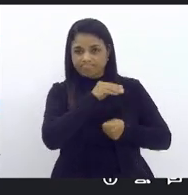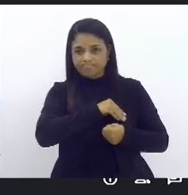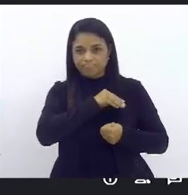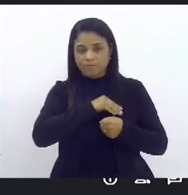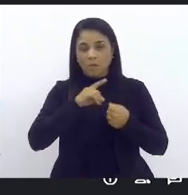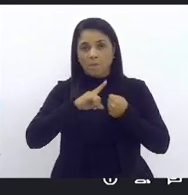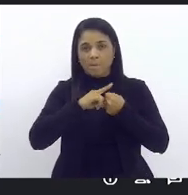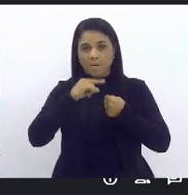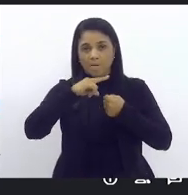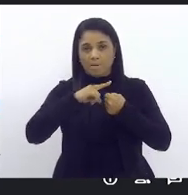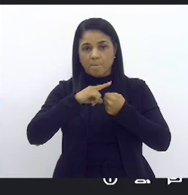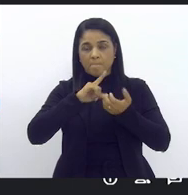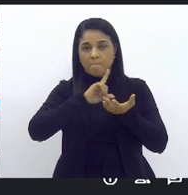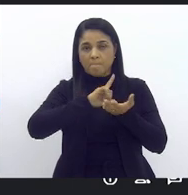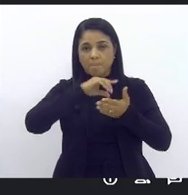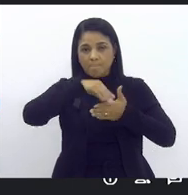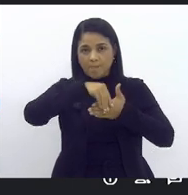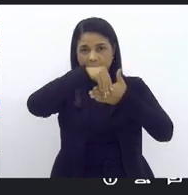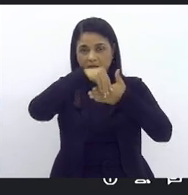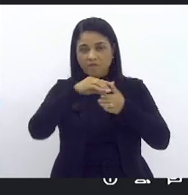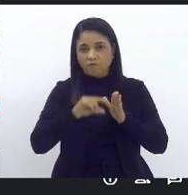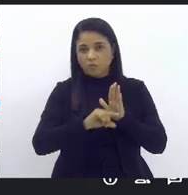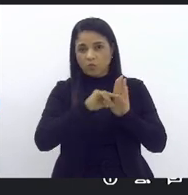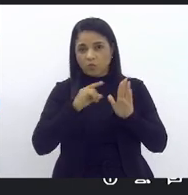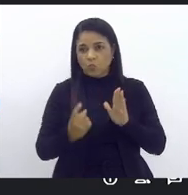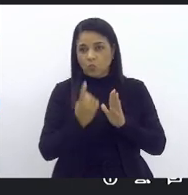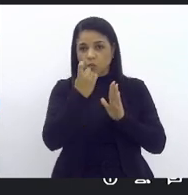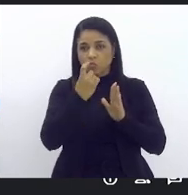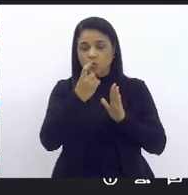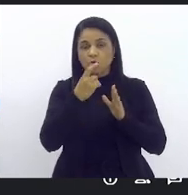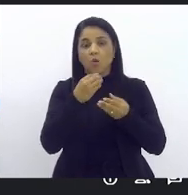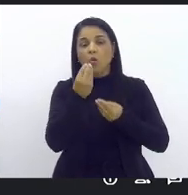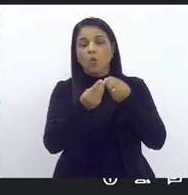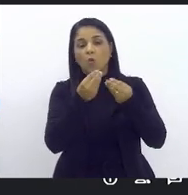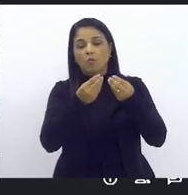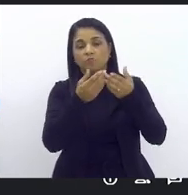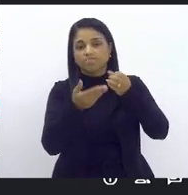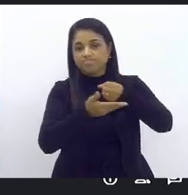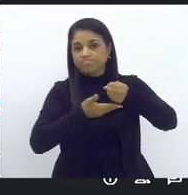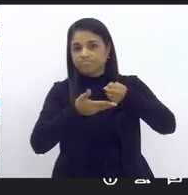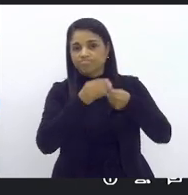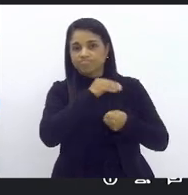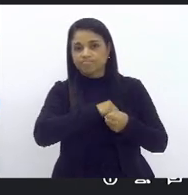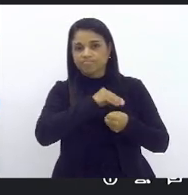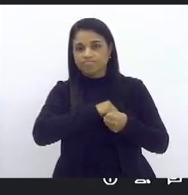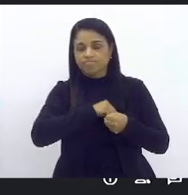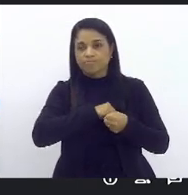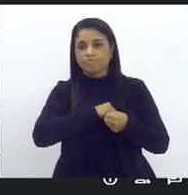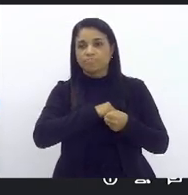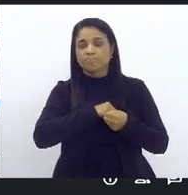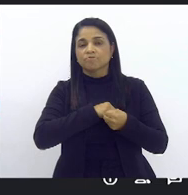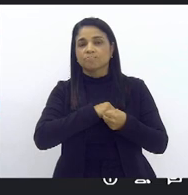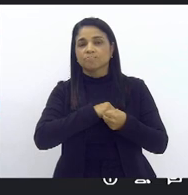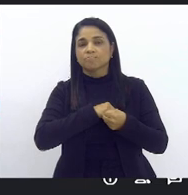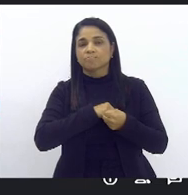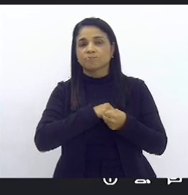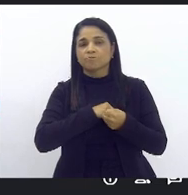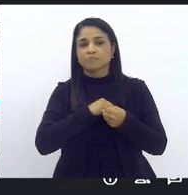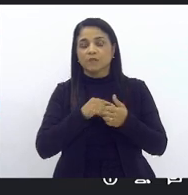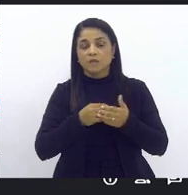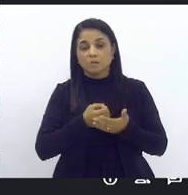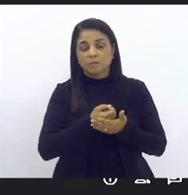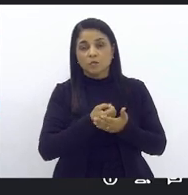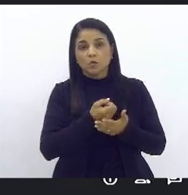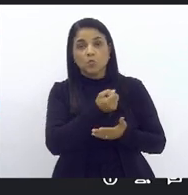parágrafo único, ele denota a forma de atualização do piso. E o parágrafo único, ele se remete ao número